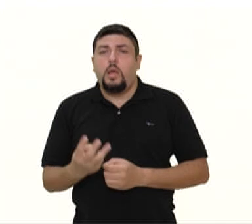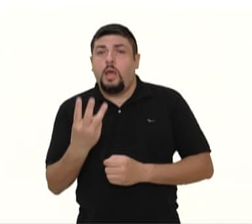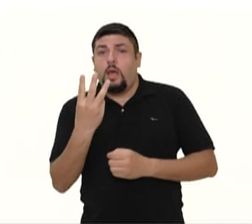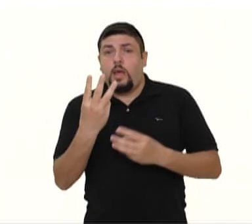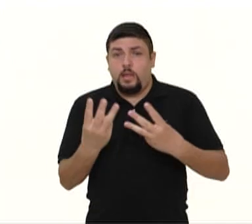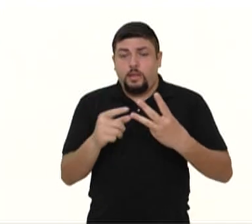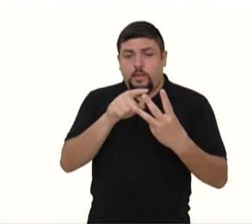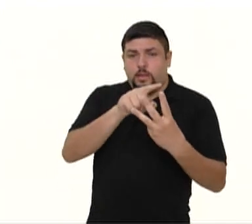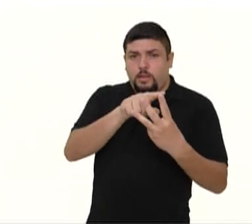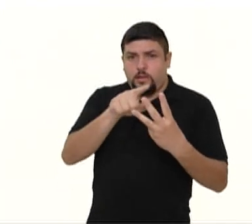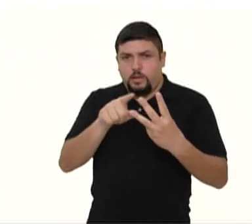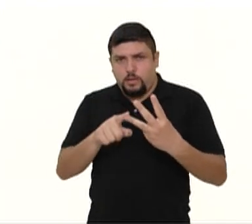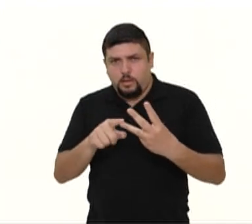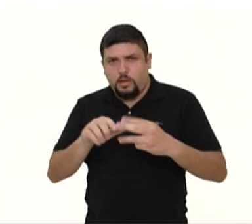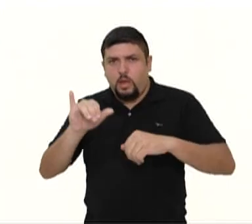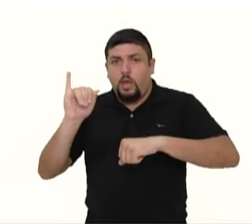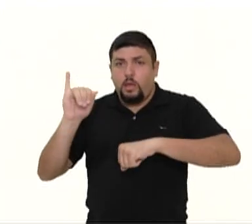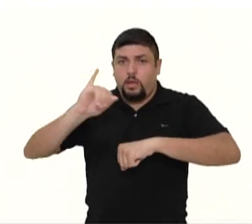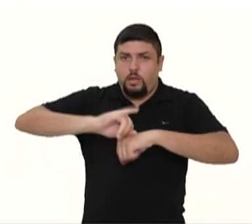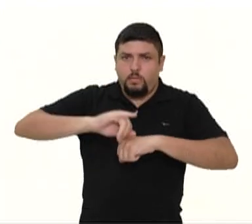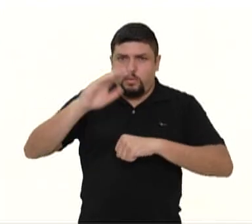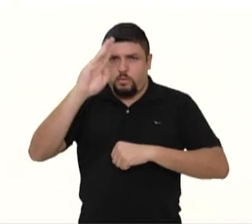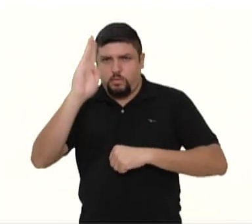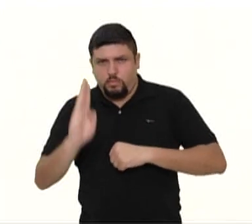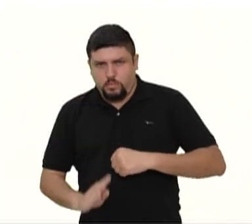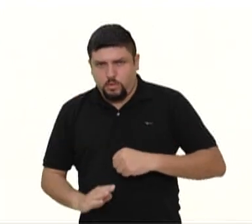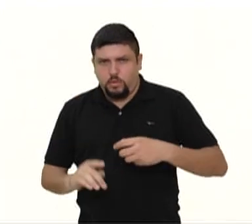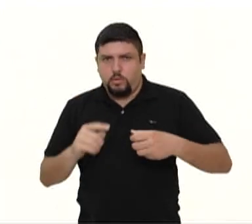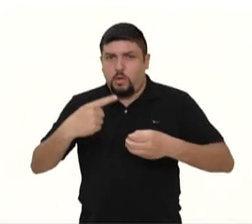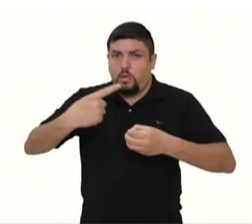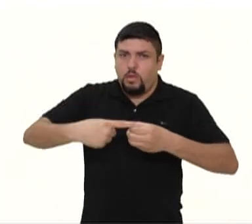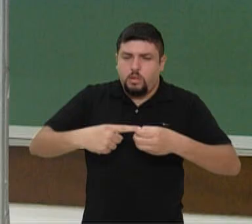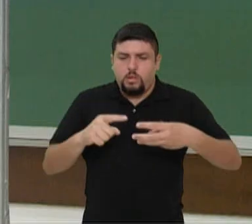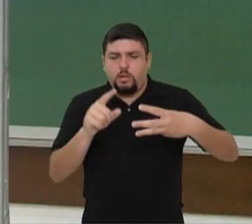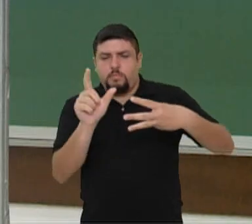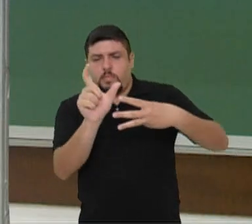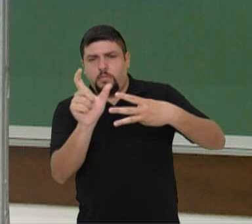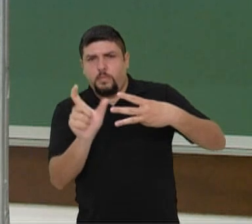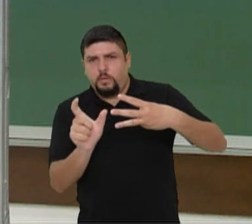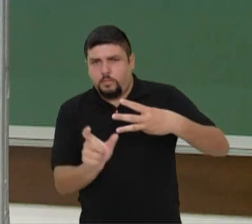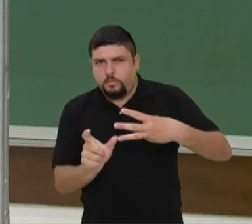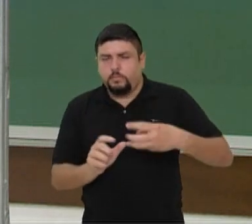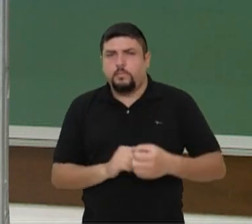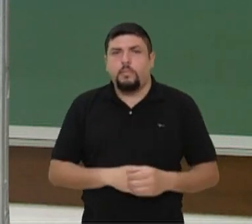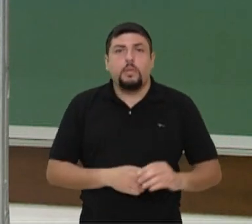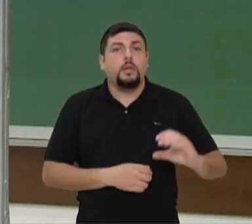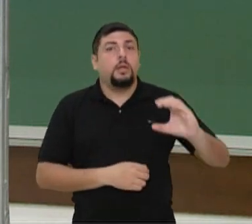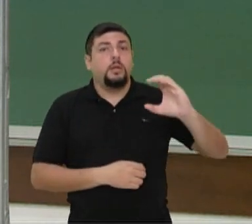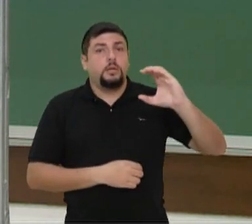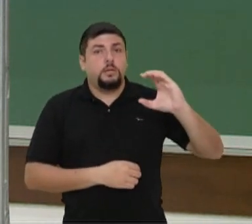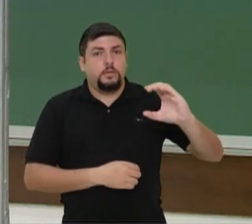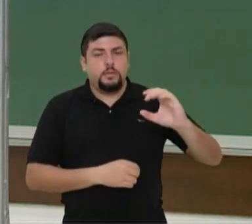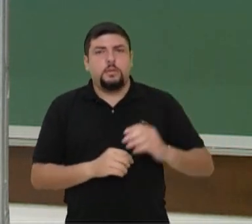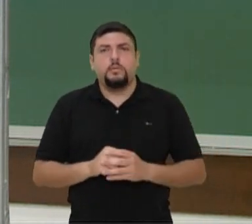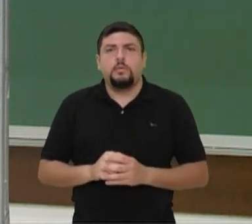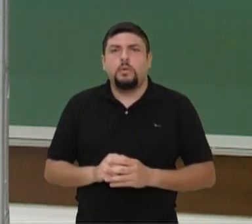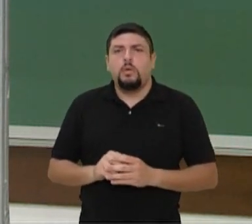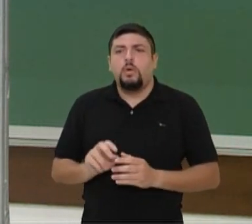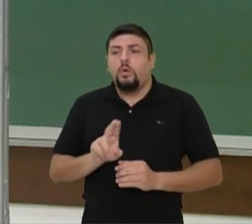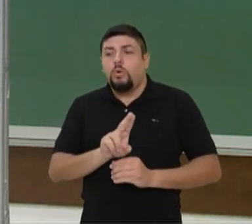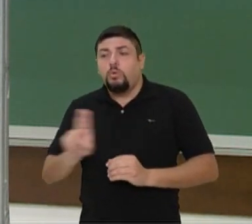Brasil? Aliás, quais foram elas, né? As 3 capitais que o Brasil já teve. E a letra C, o nome da